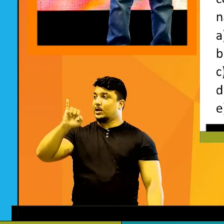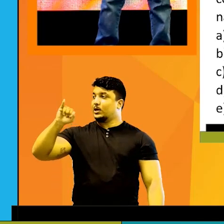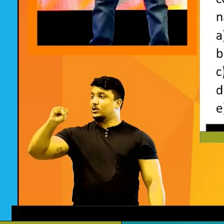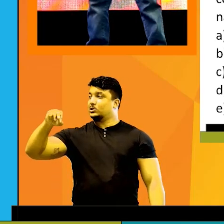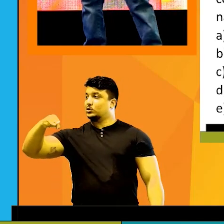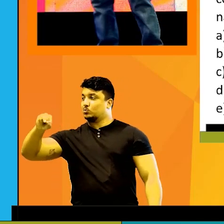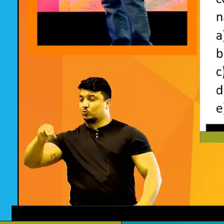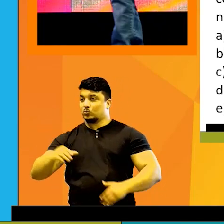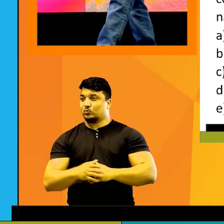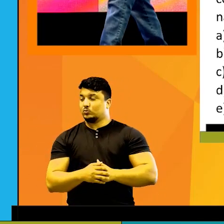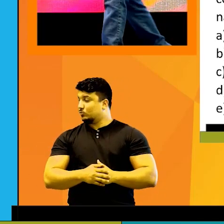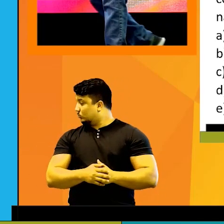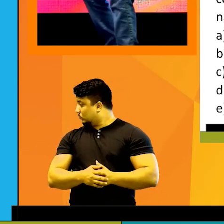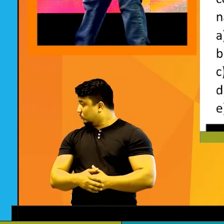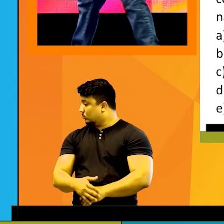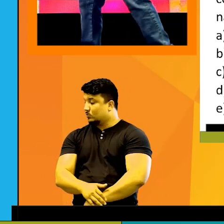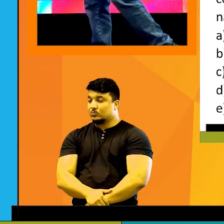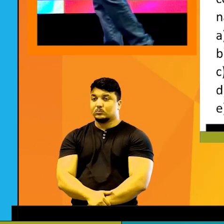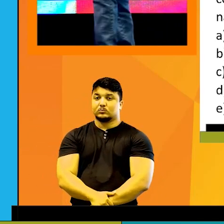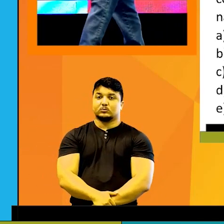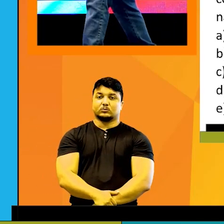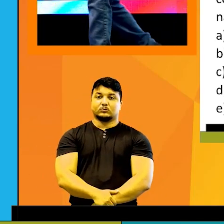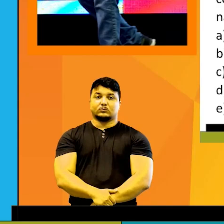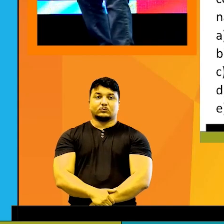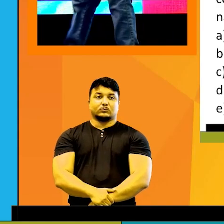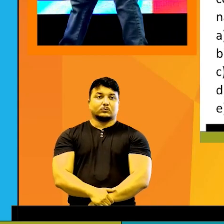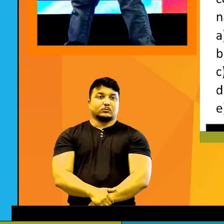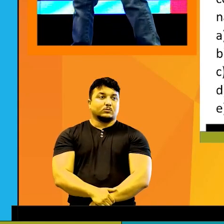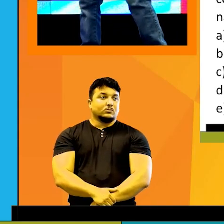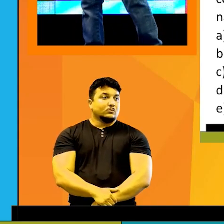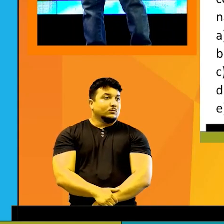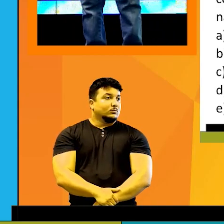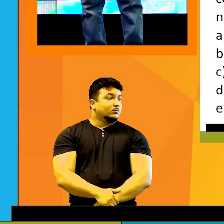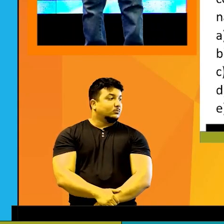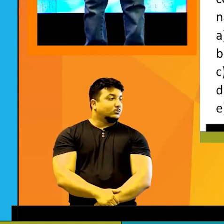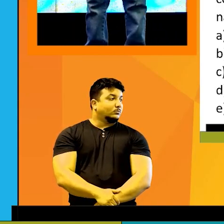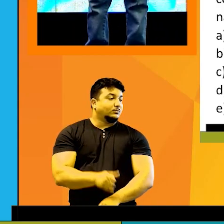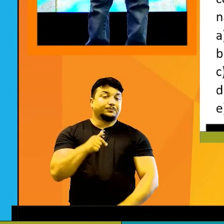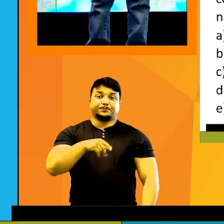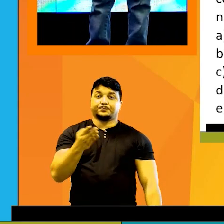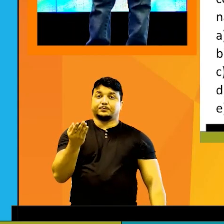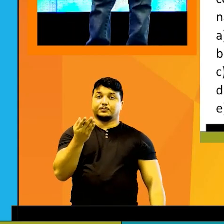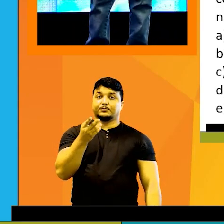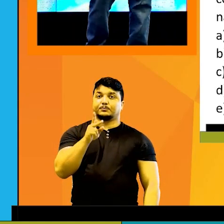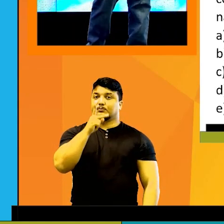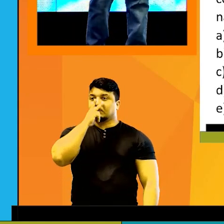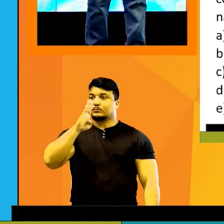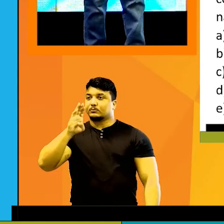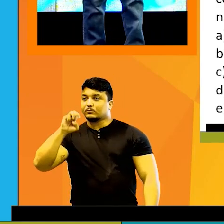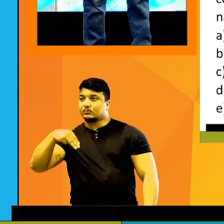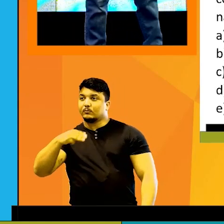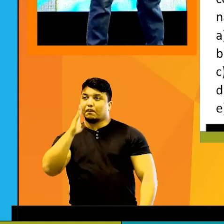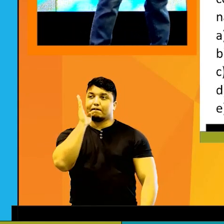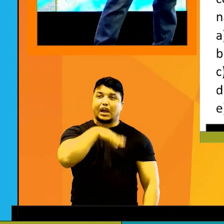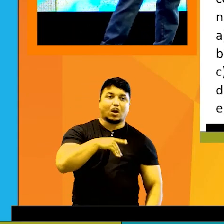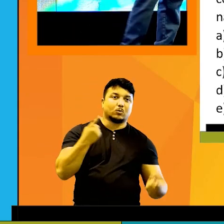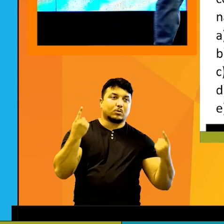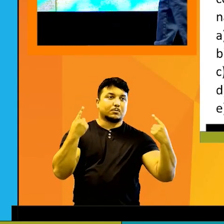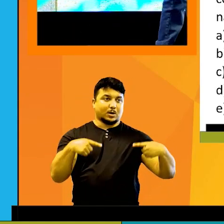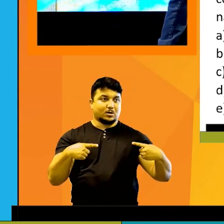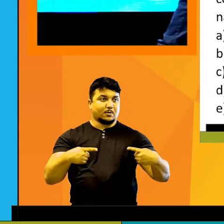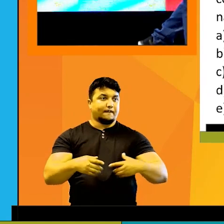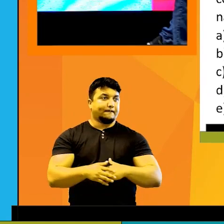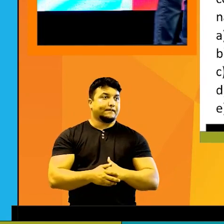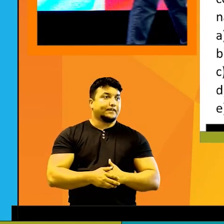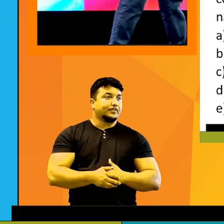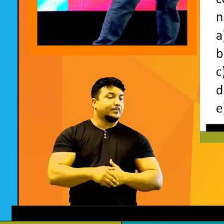maniqueísmo. O que é maniqueísmo na literatura romântica? É o duelo do bem contra o mal.